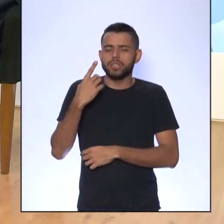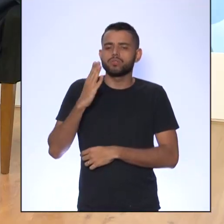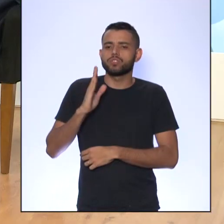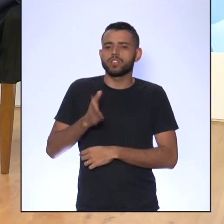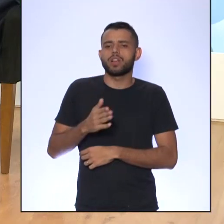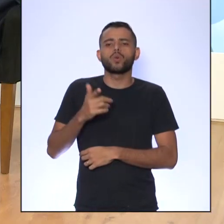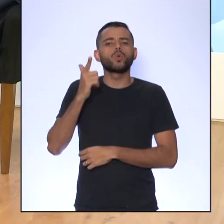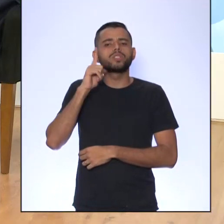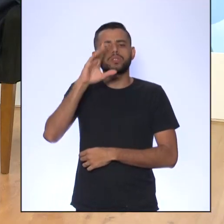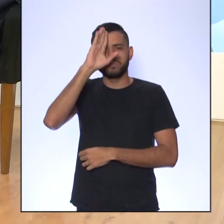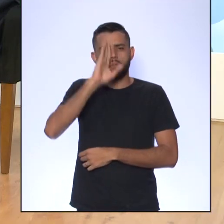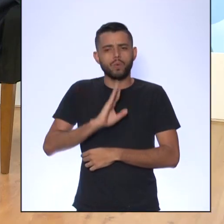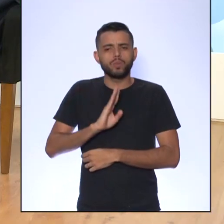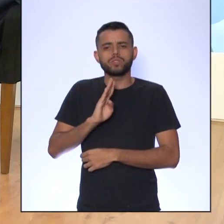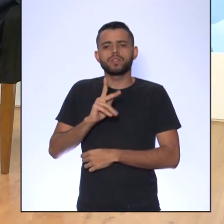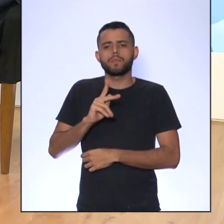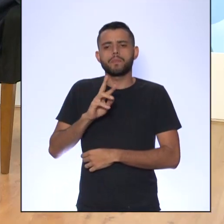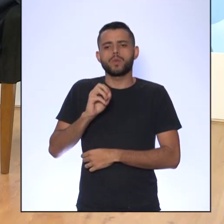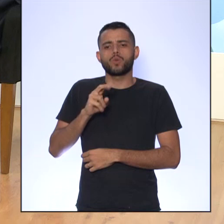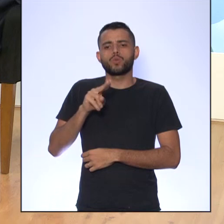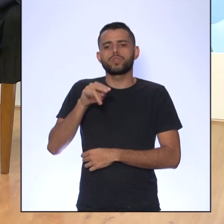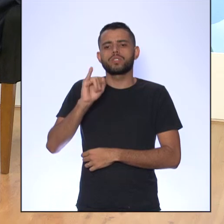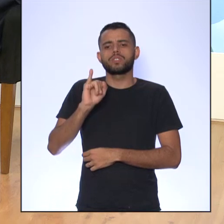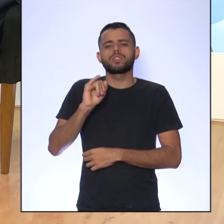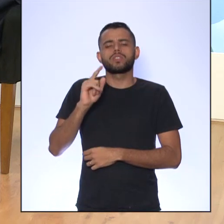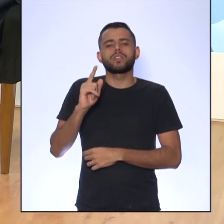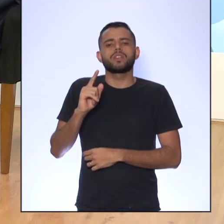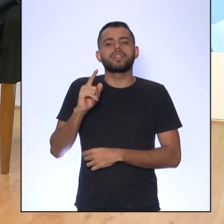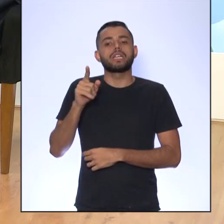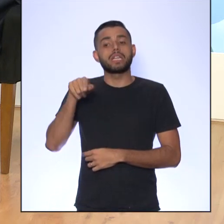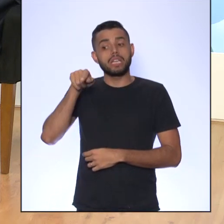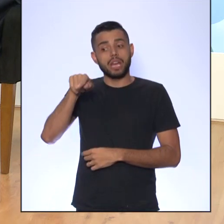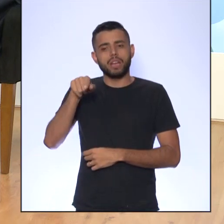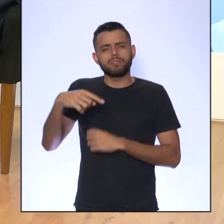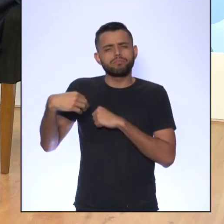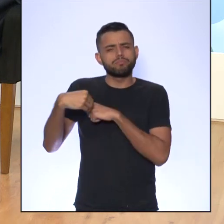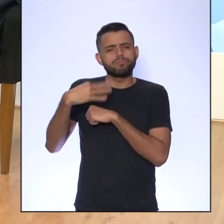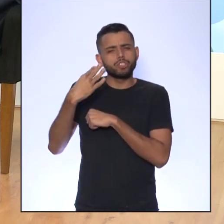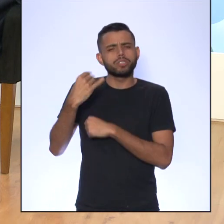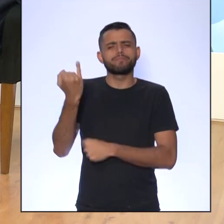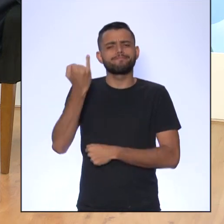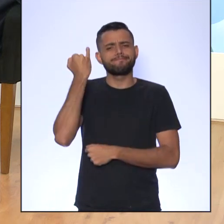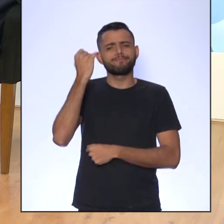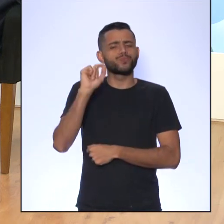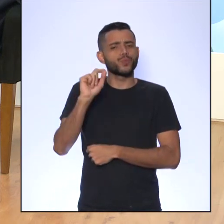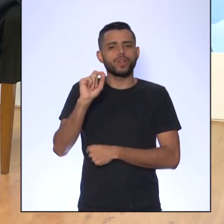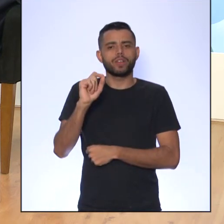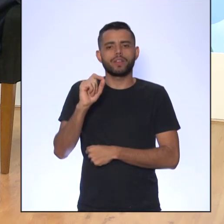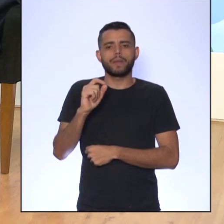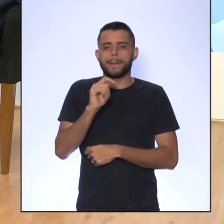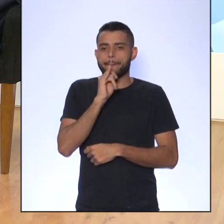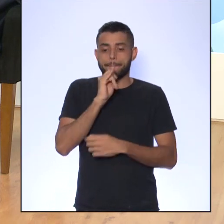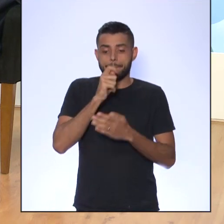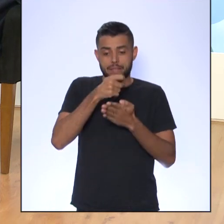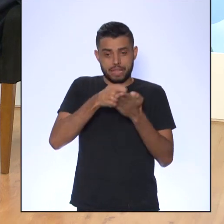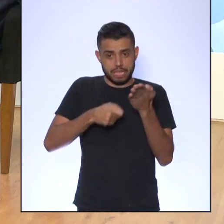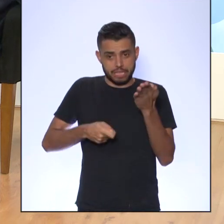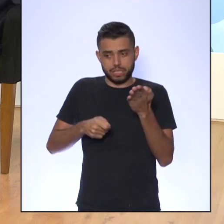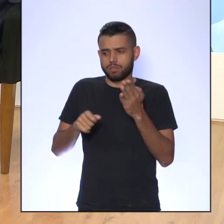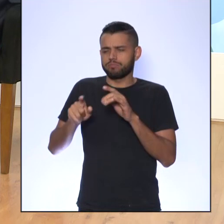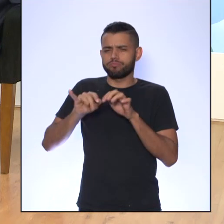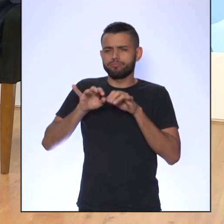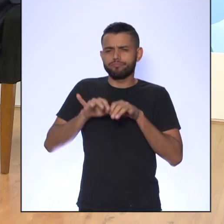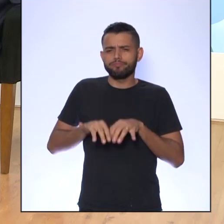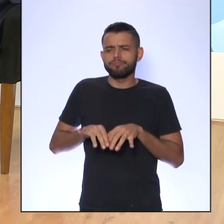era estudante do ensino médio noturno lá de Guarulhos Sul. E ela deu uma dica muito bacana, ela escrevia a redação e entregava